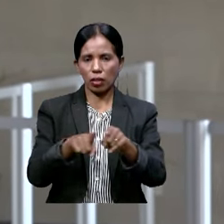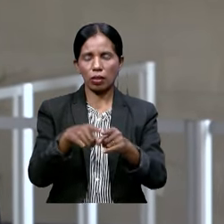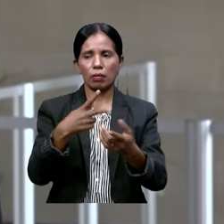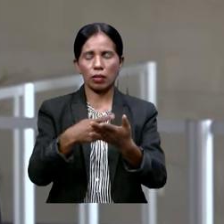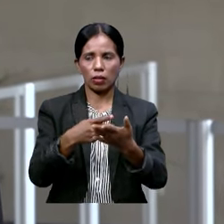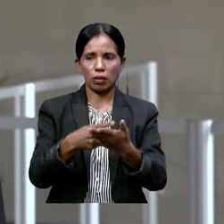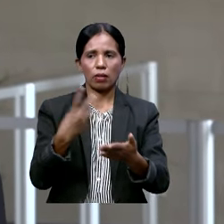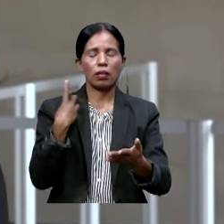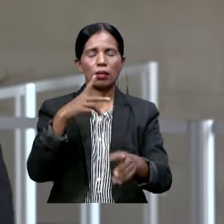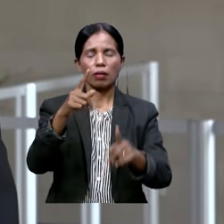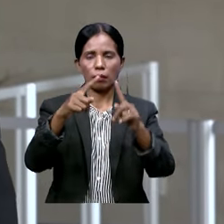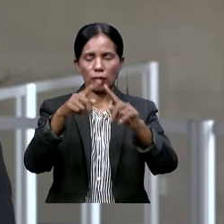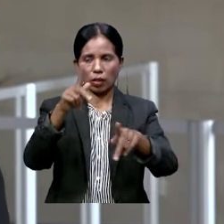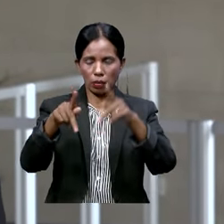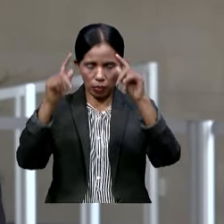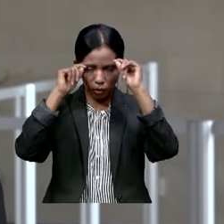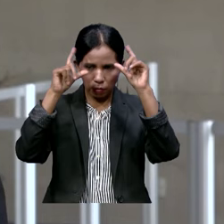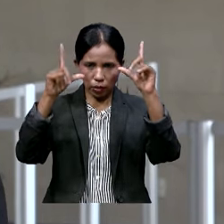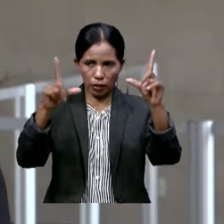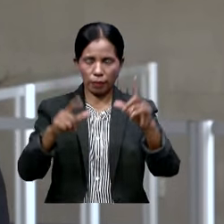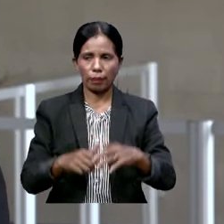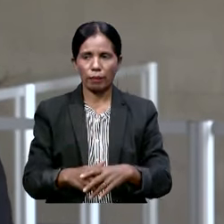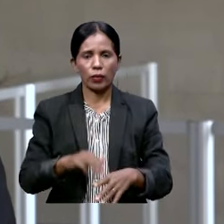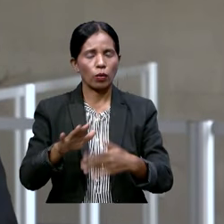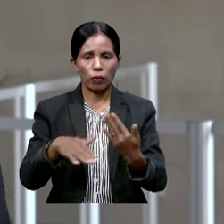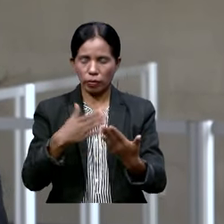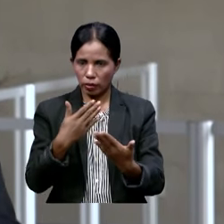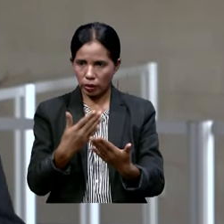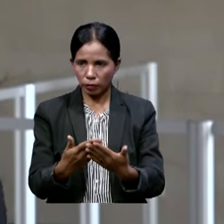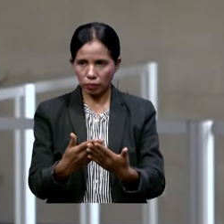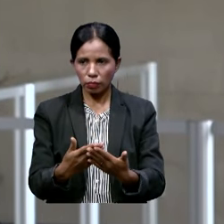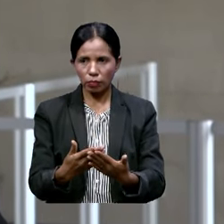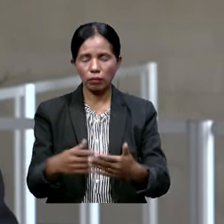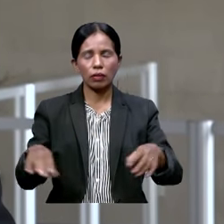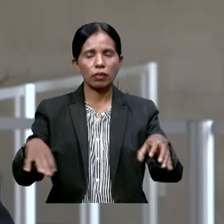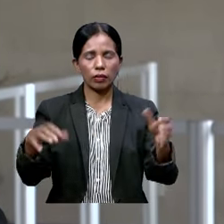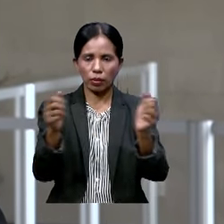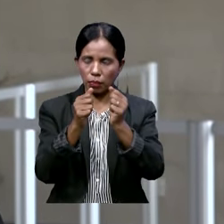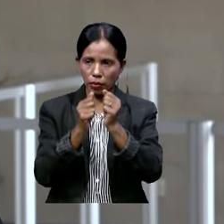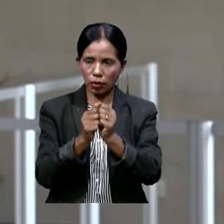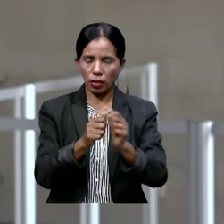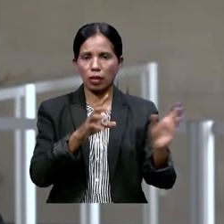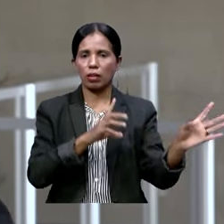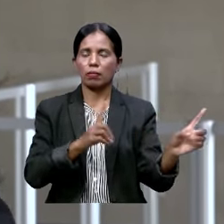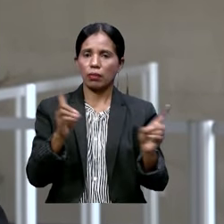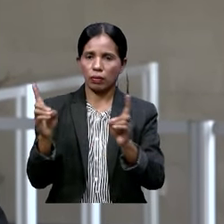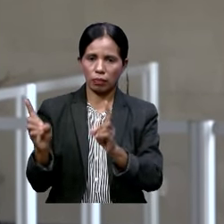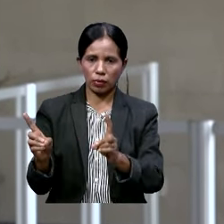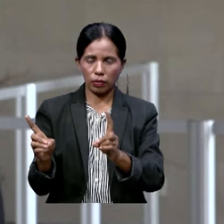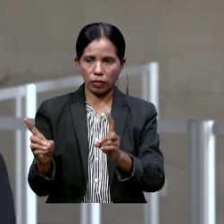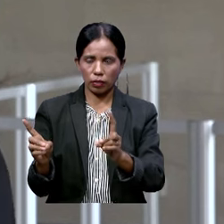são para o povo timorense, né? Então também tudo é voltado para implementar